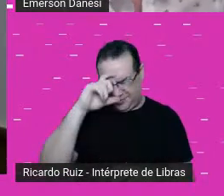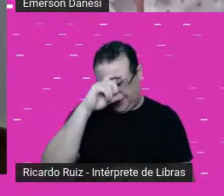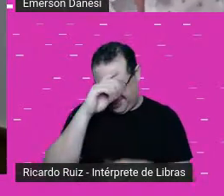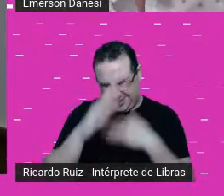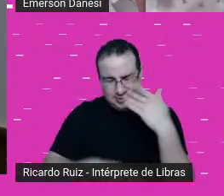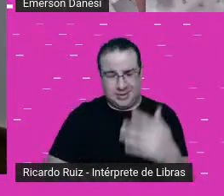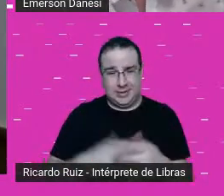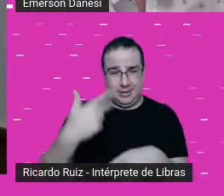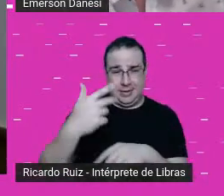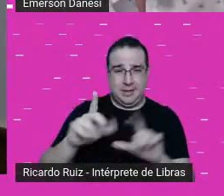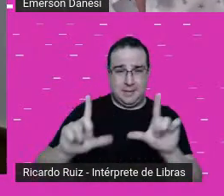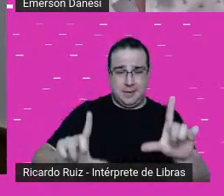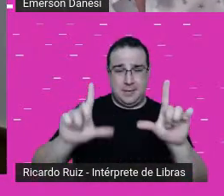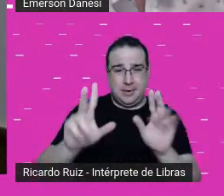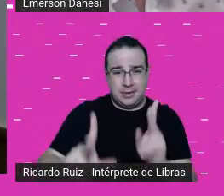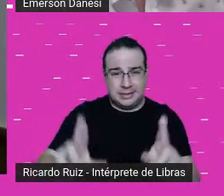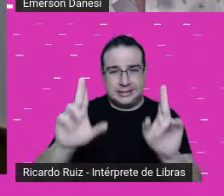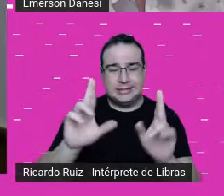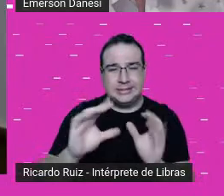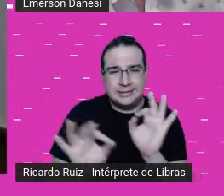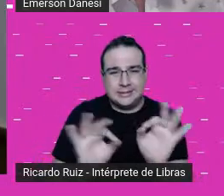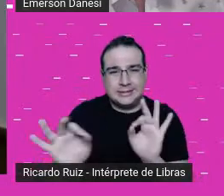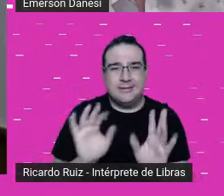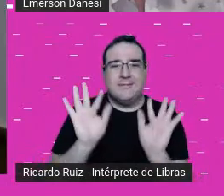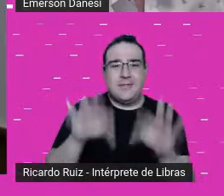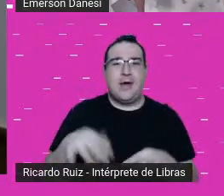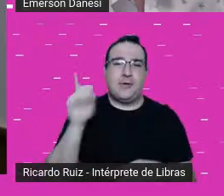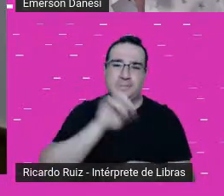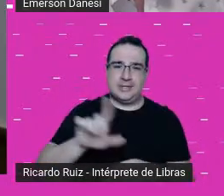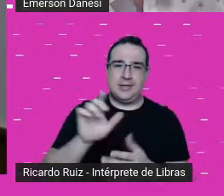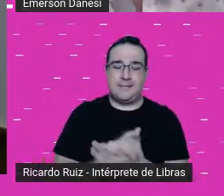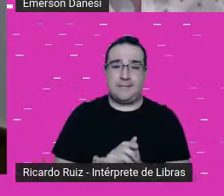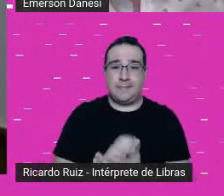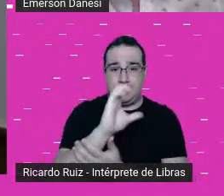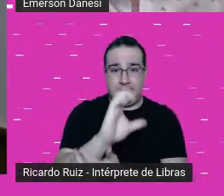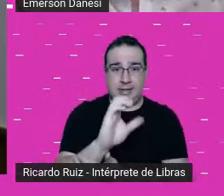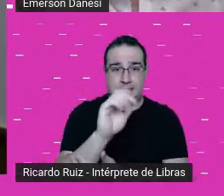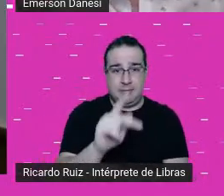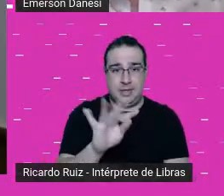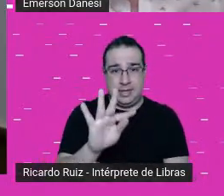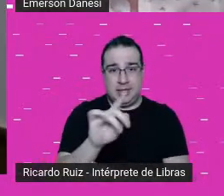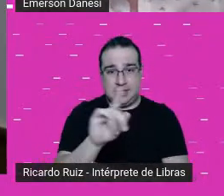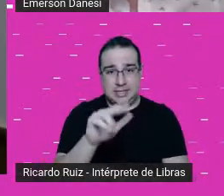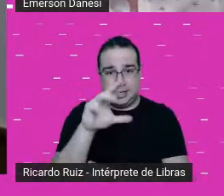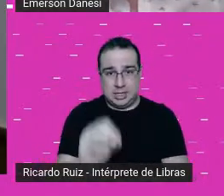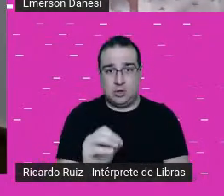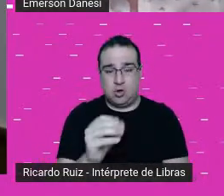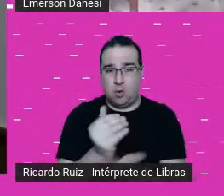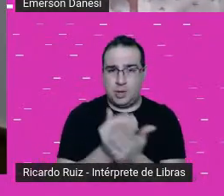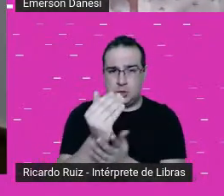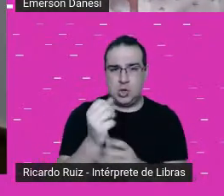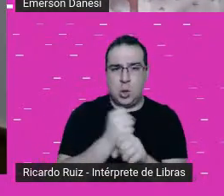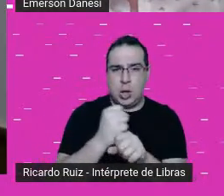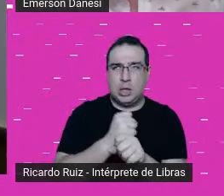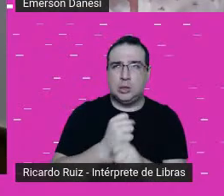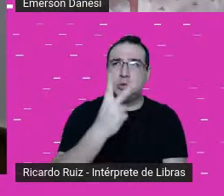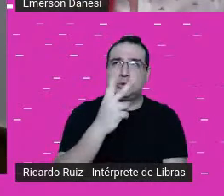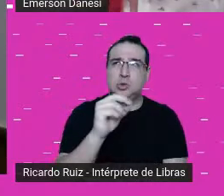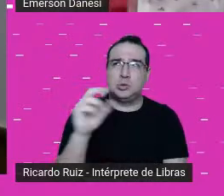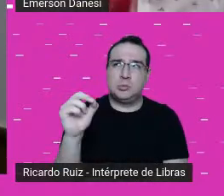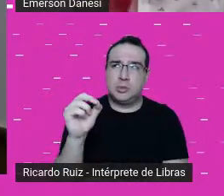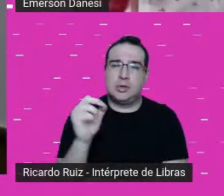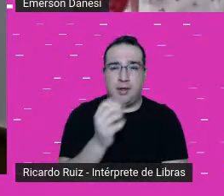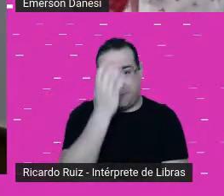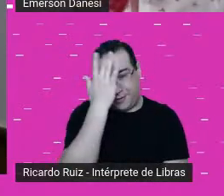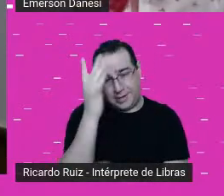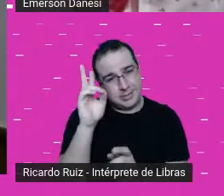assim, no último momento. E o CPTzinho, isso foi 2000, foi quando eu entrei. Enfim, é fácil de lembrar